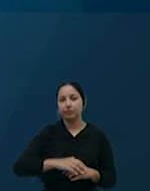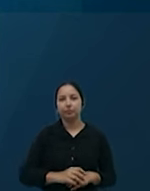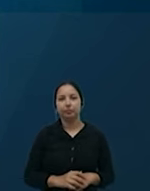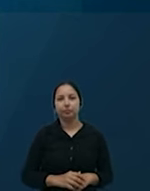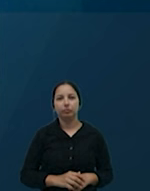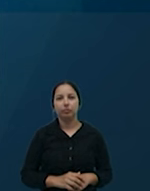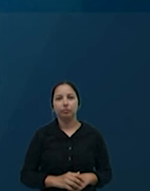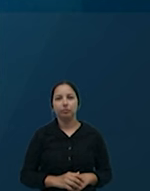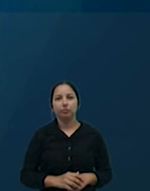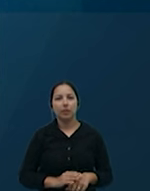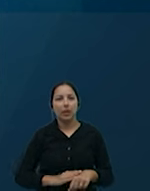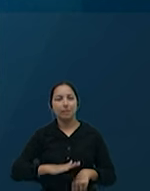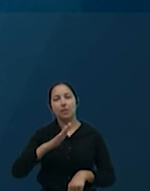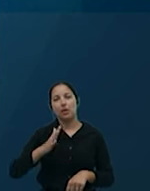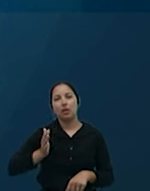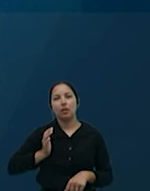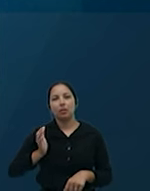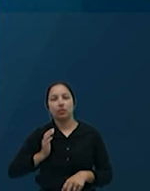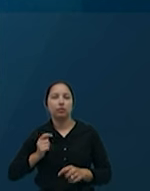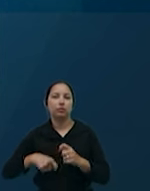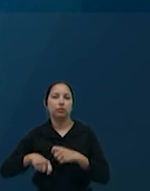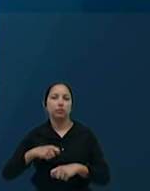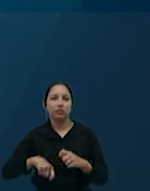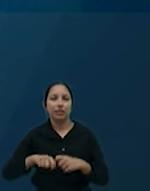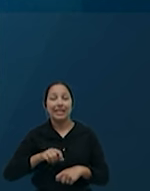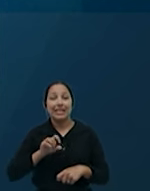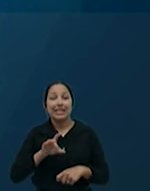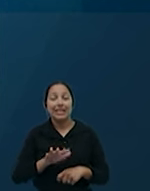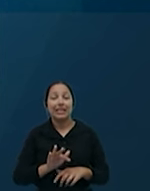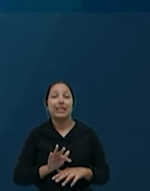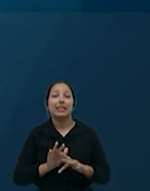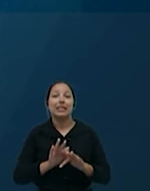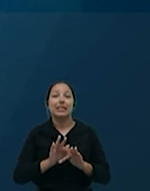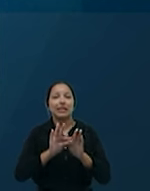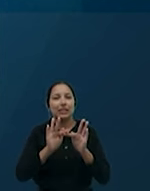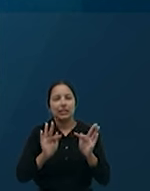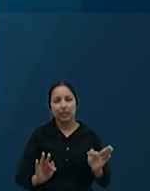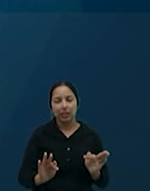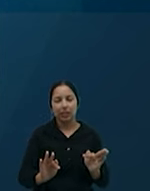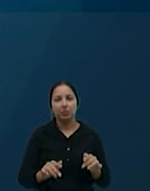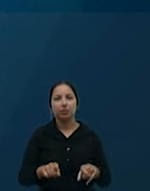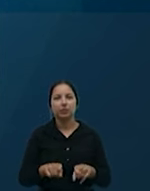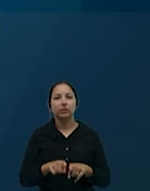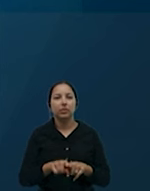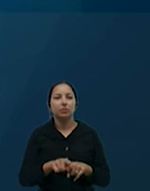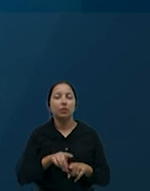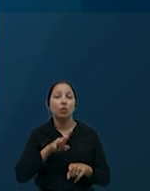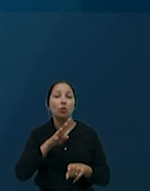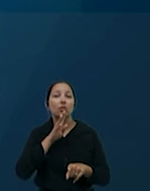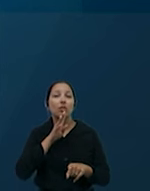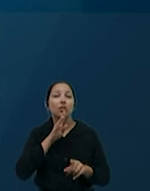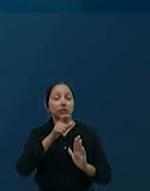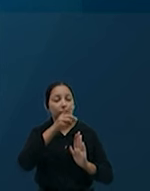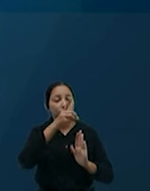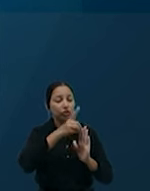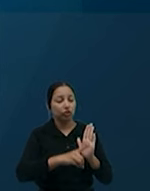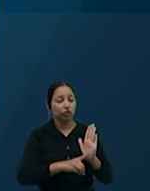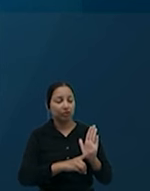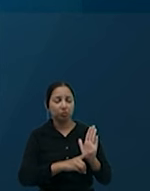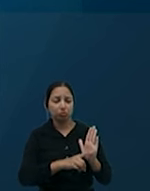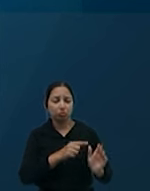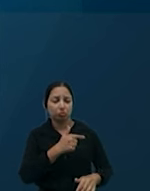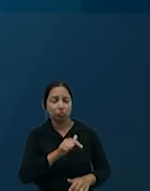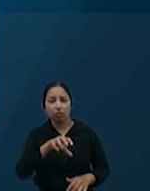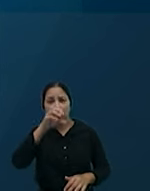administração, quanto mais simples e desconhecedor de seus direitos fosse o indivíduo. Os efeitos